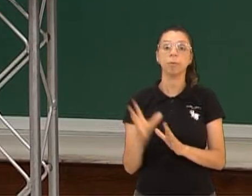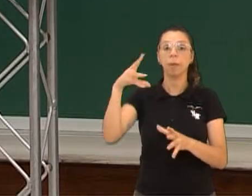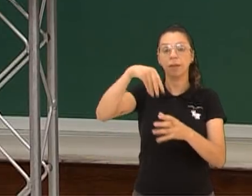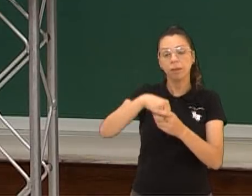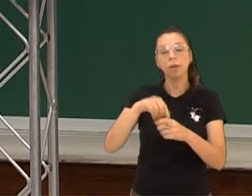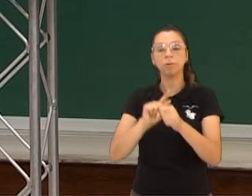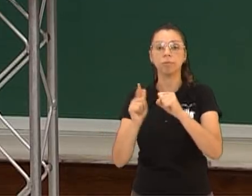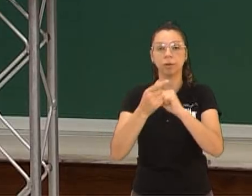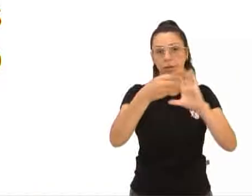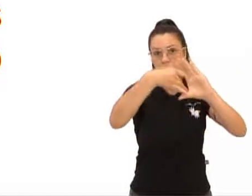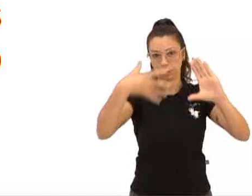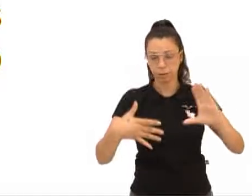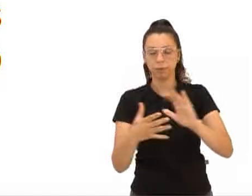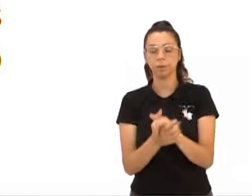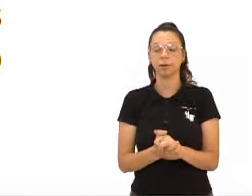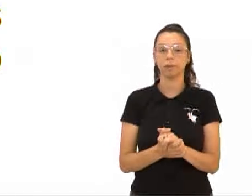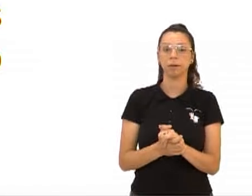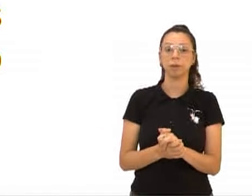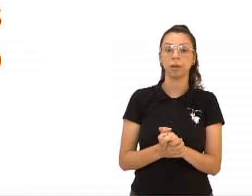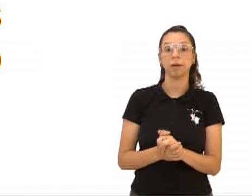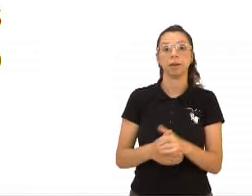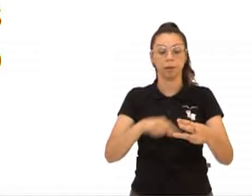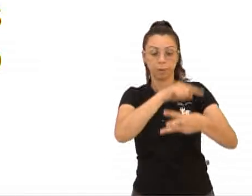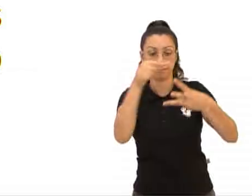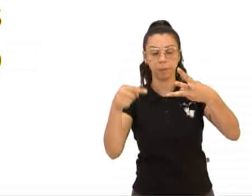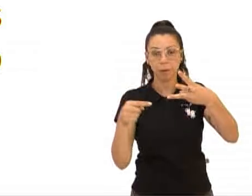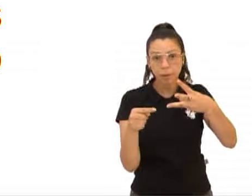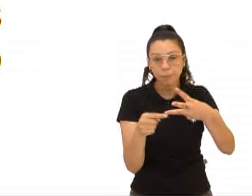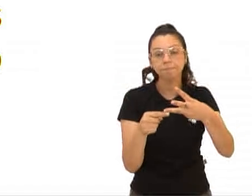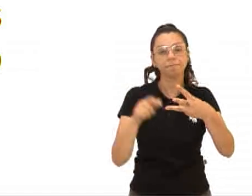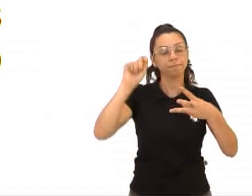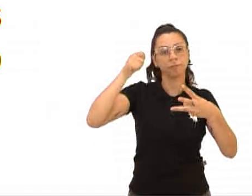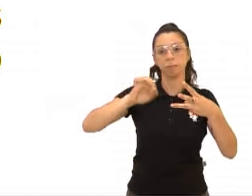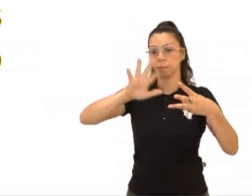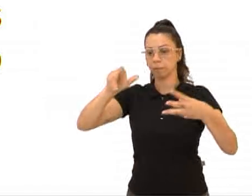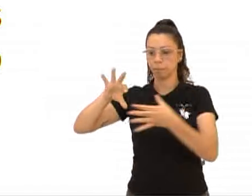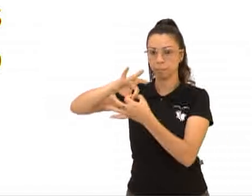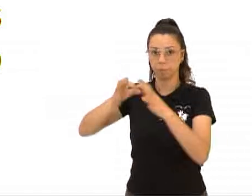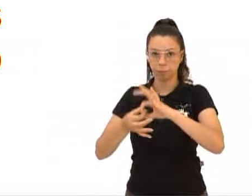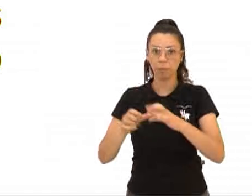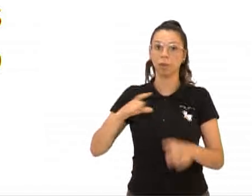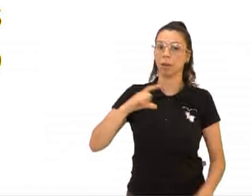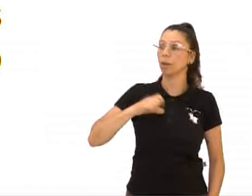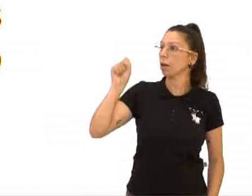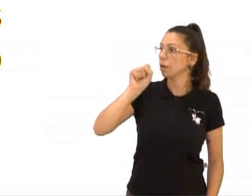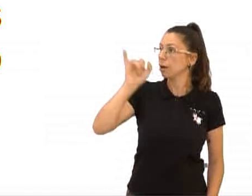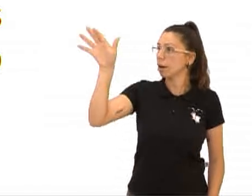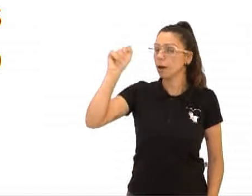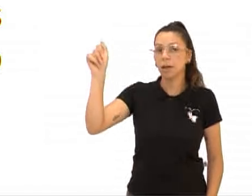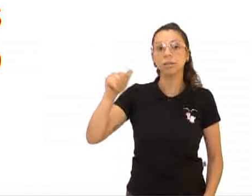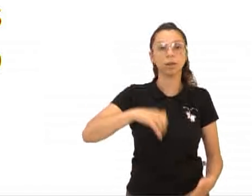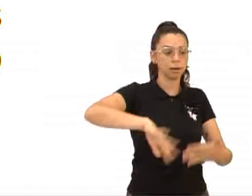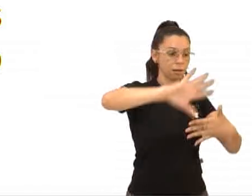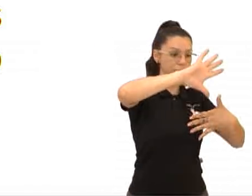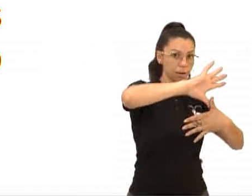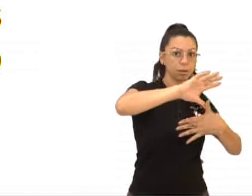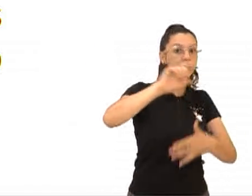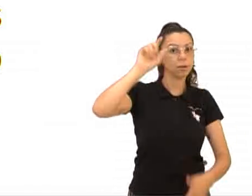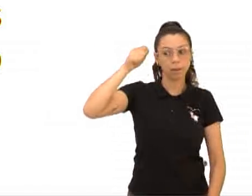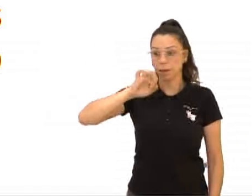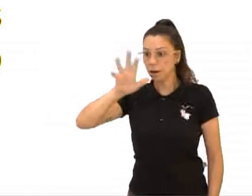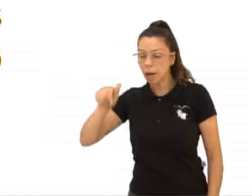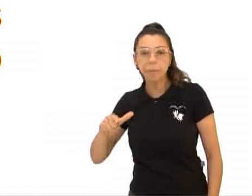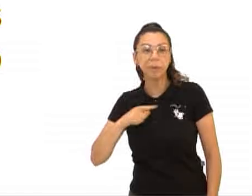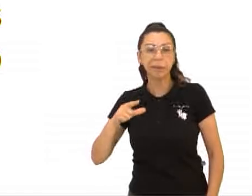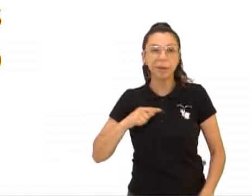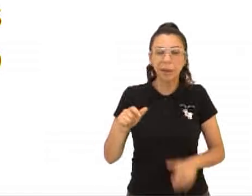alguns do continente africano. É o terceiro continente em extensão territorial, né, tem a Ásia, a América, depois a África. 30